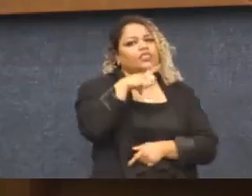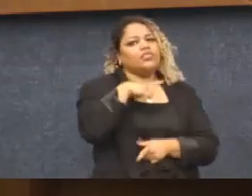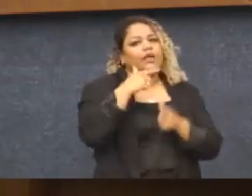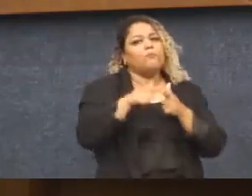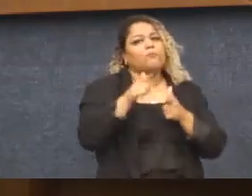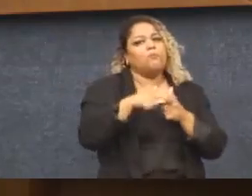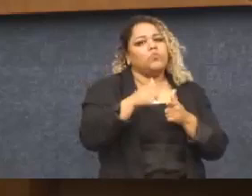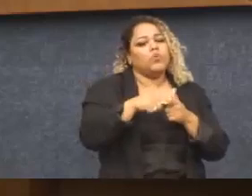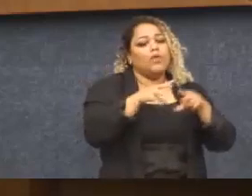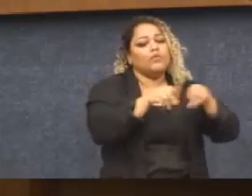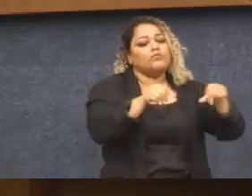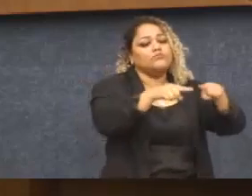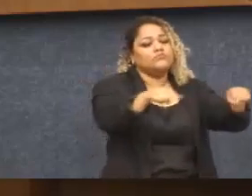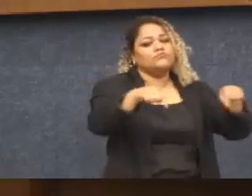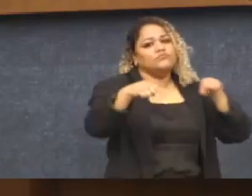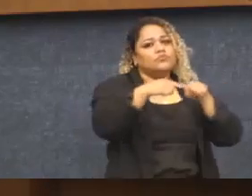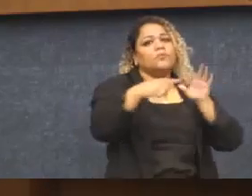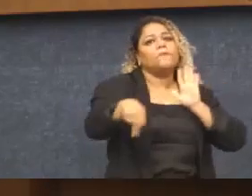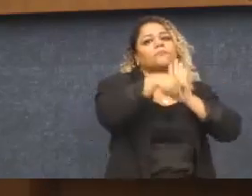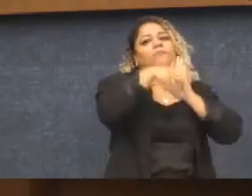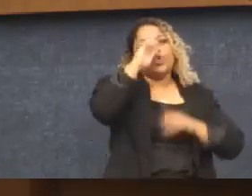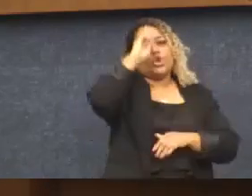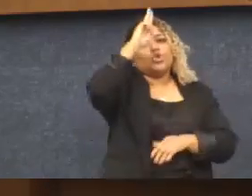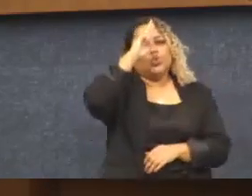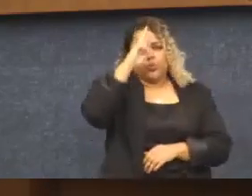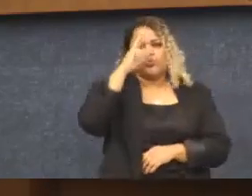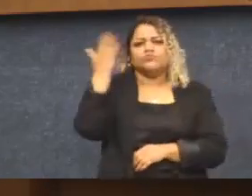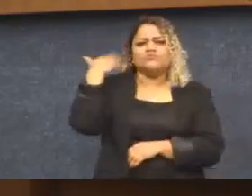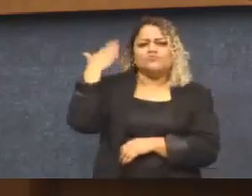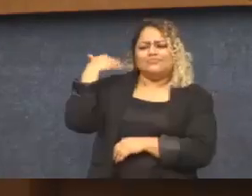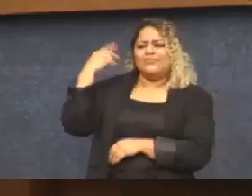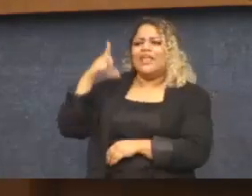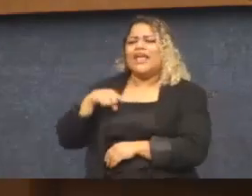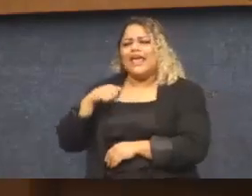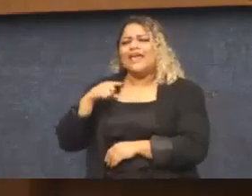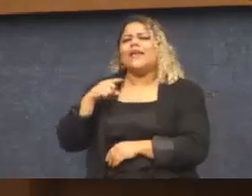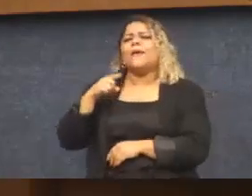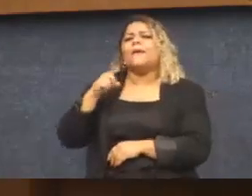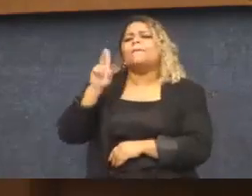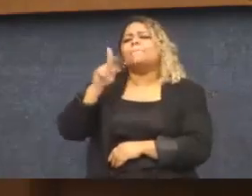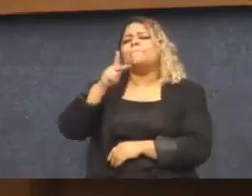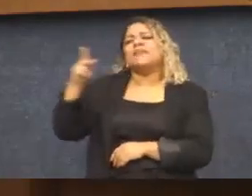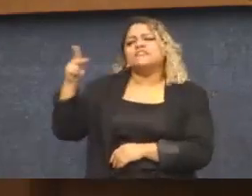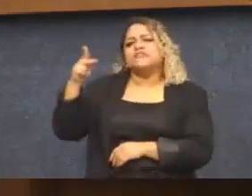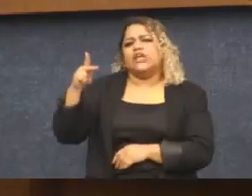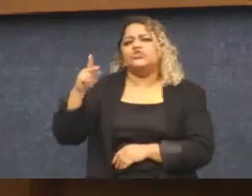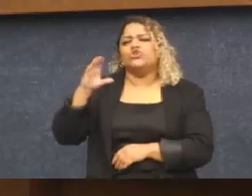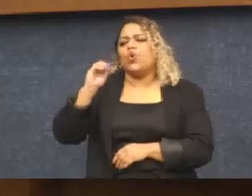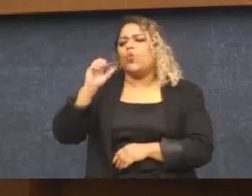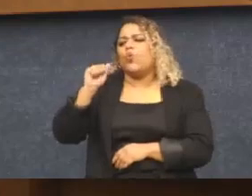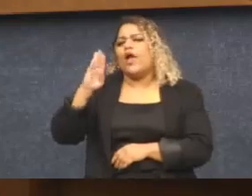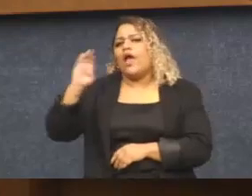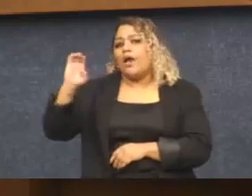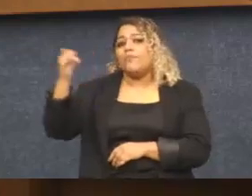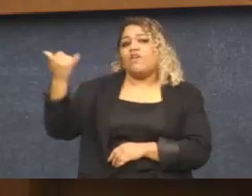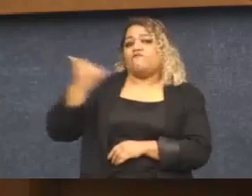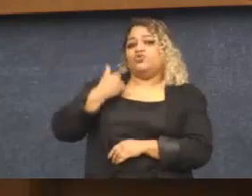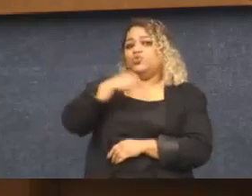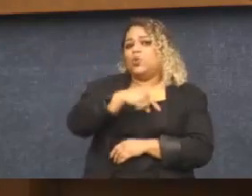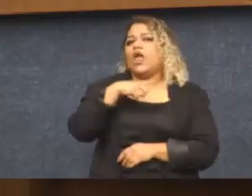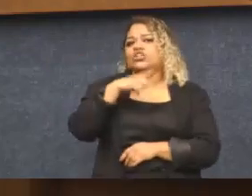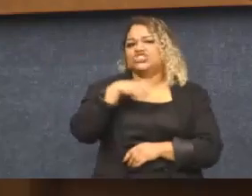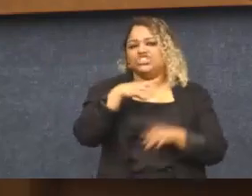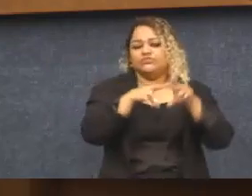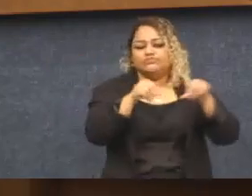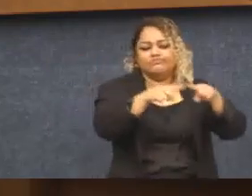À época, o meu colega de carreira, Bruno Alencar, presidente da Coab, me alertou que aquela área era dividida em um terreno